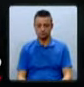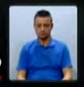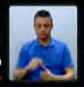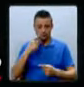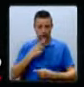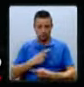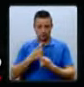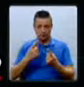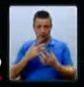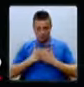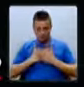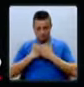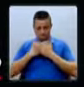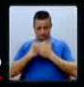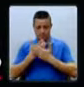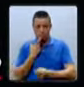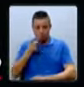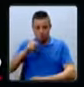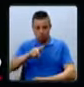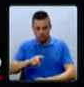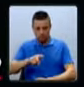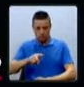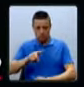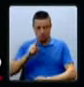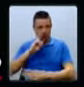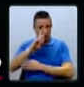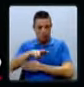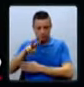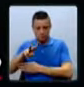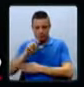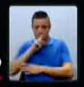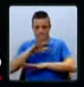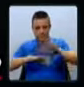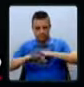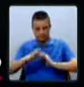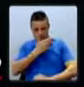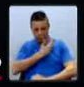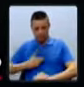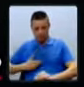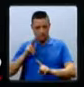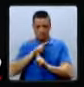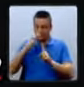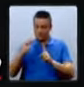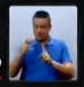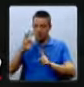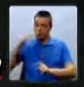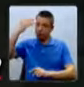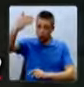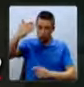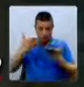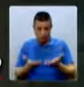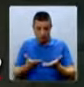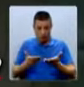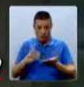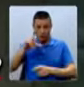Nostos é a vontade em regressar. A observação que podemos fazer do passado para perspectivar o presente e pensar o futuro. E também